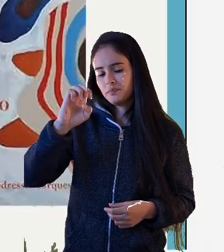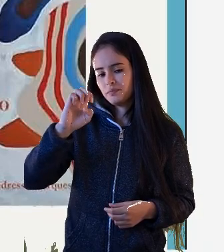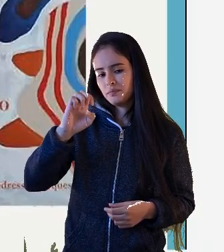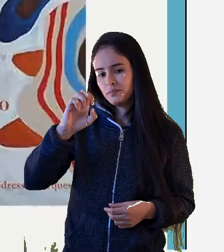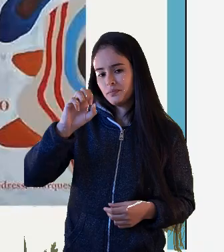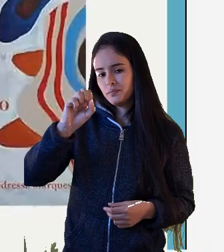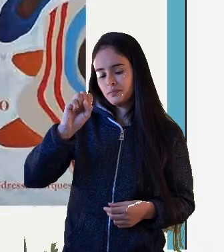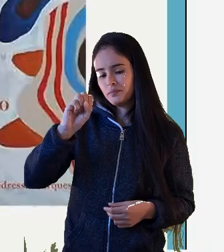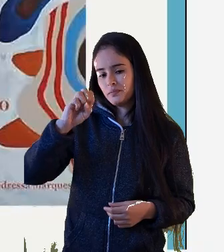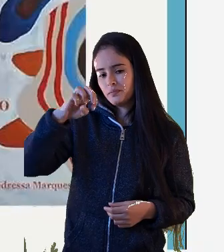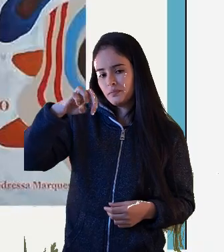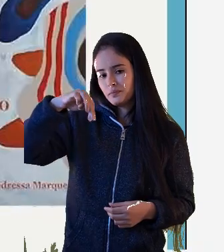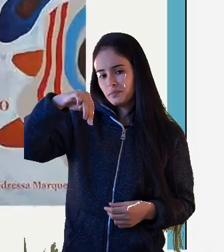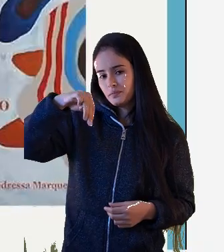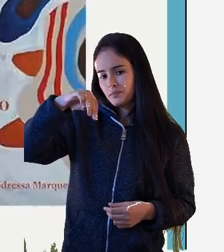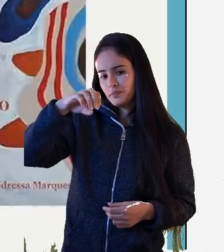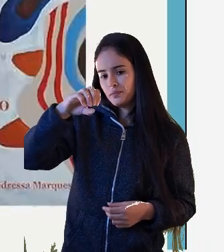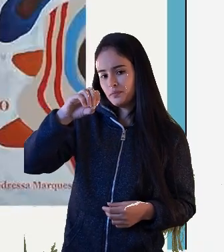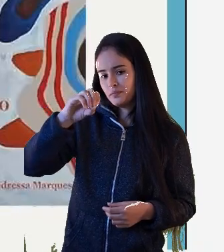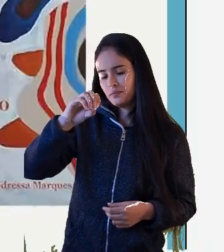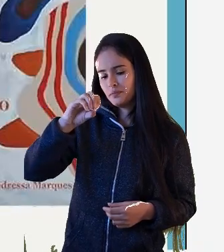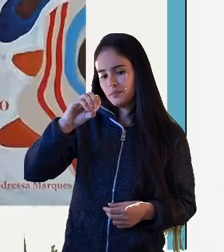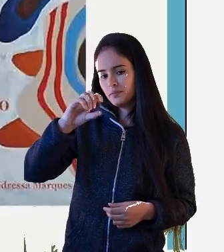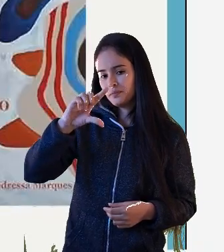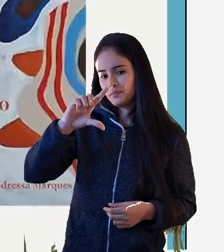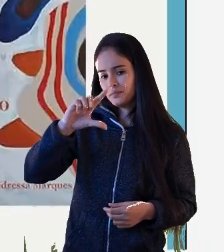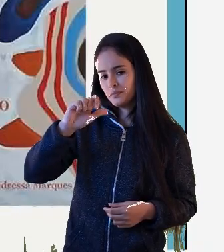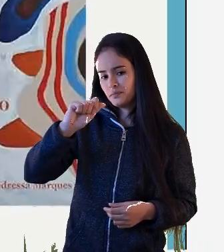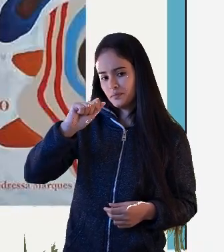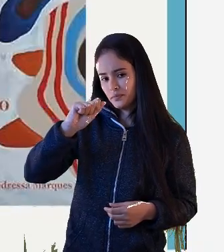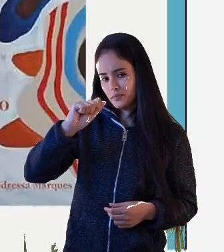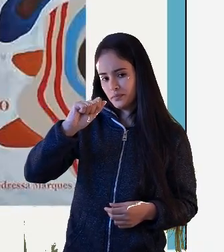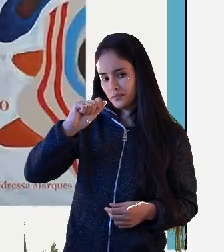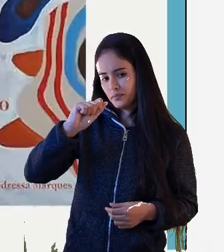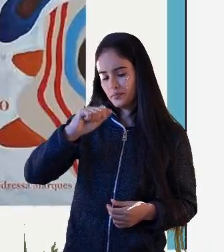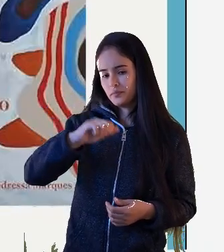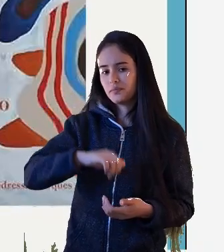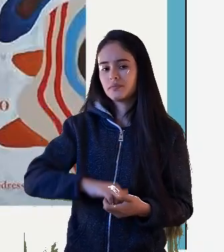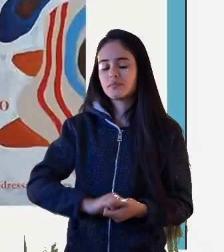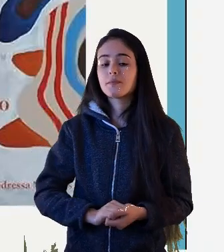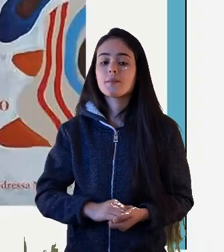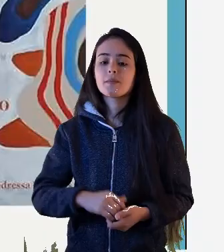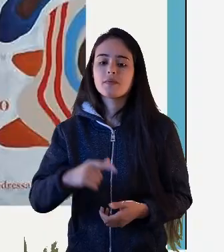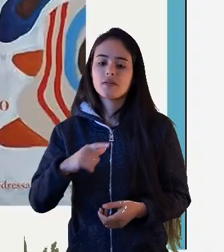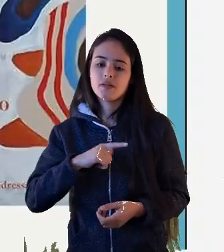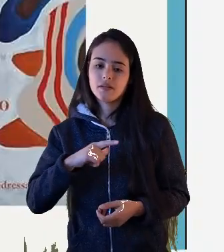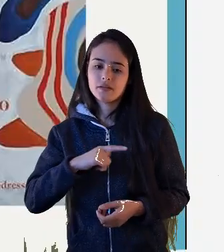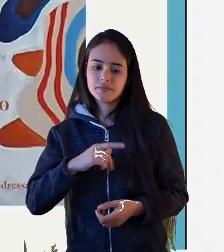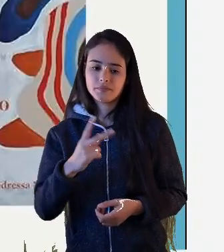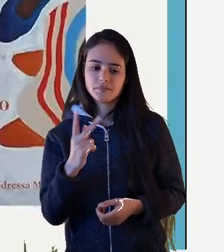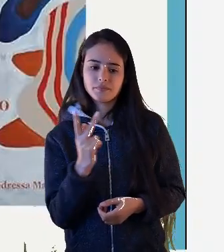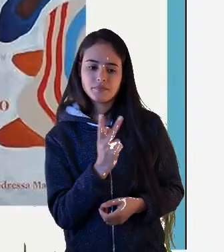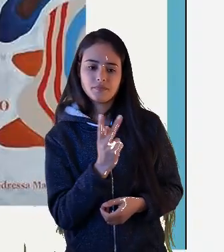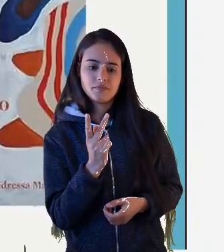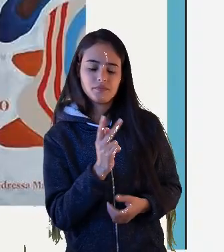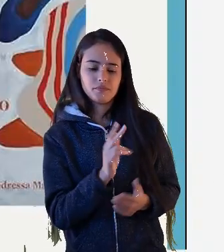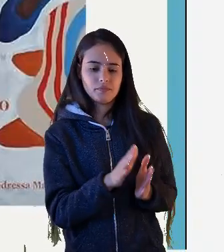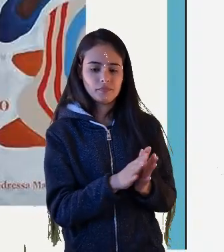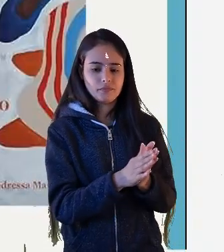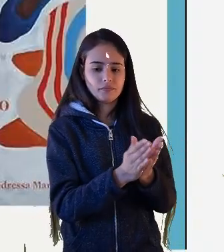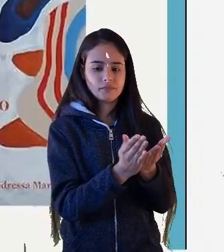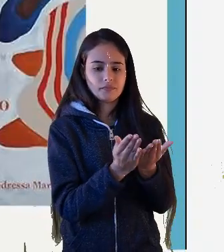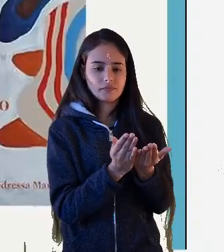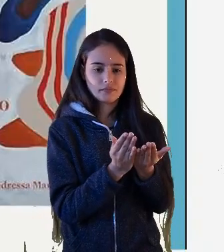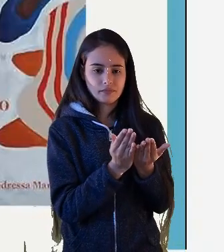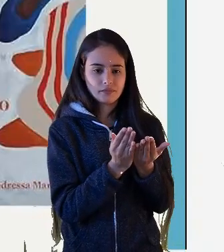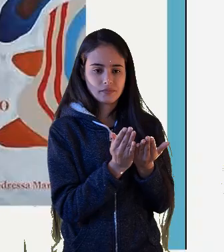uma carta de um filho para o pai, muito bonito, o Avesso da Pele. É um livro excelente para letramento racial. Os